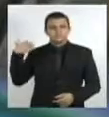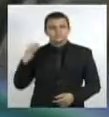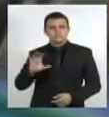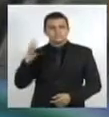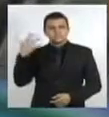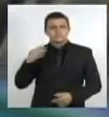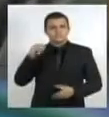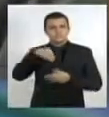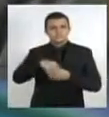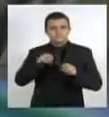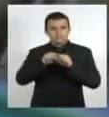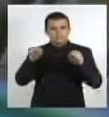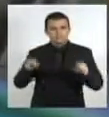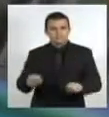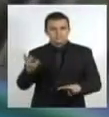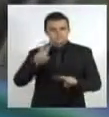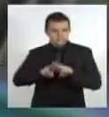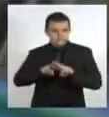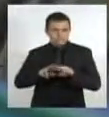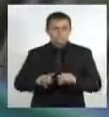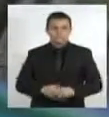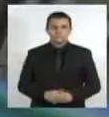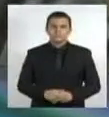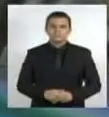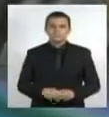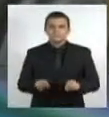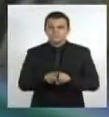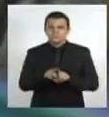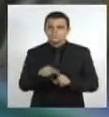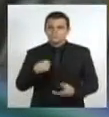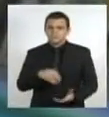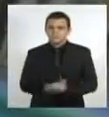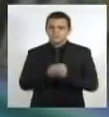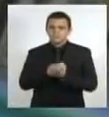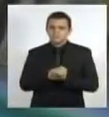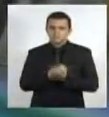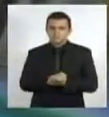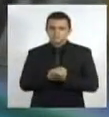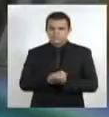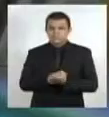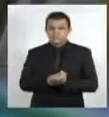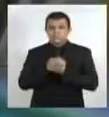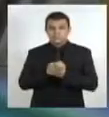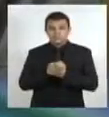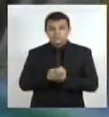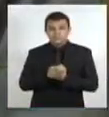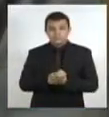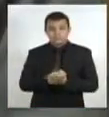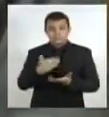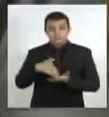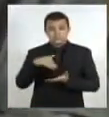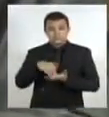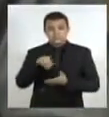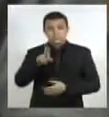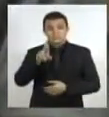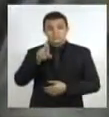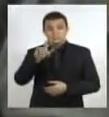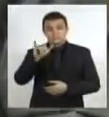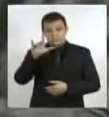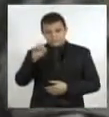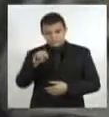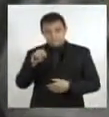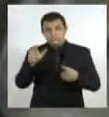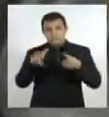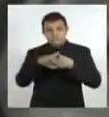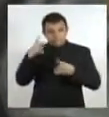no sistema penitenciário. E eu parabenizo não só o secretário Murilo, a sua equipe,